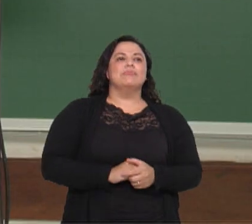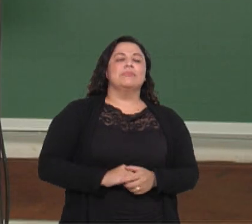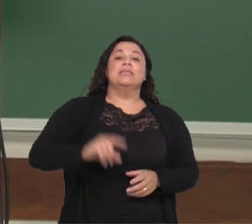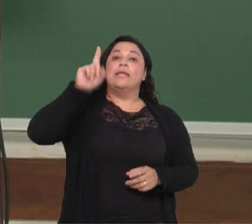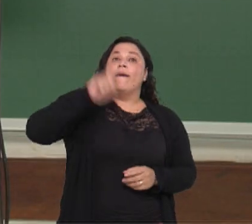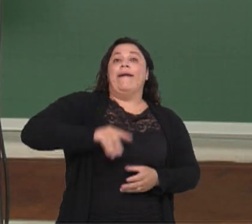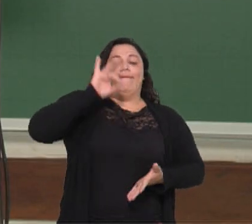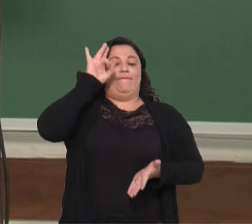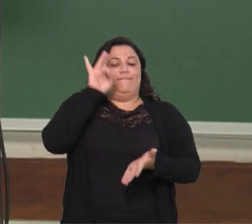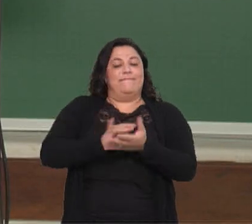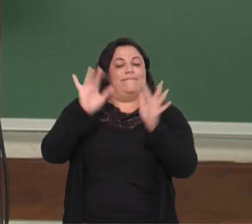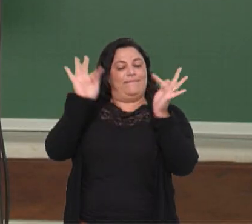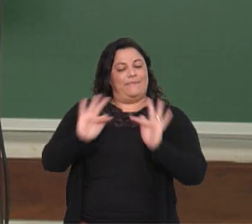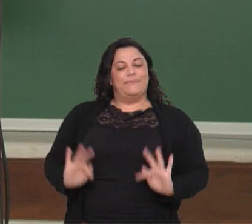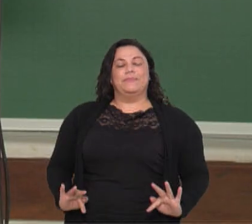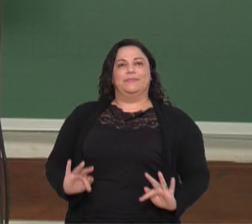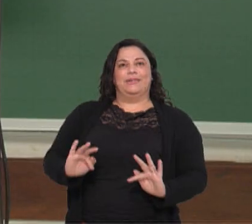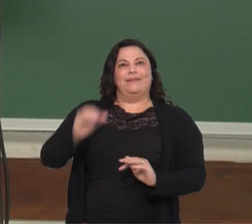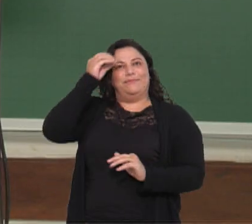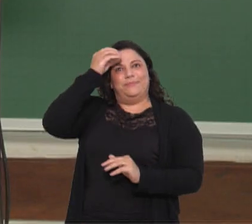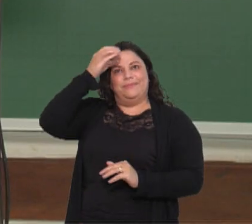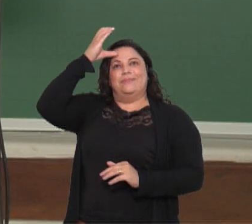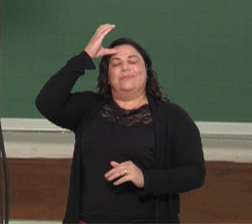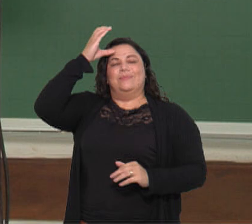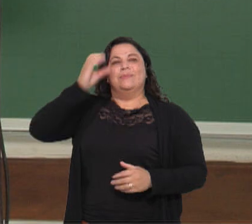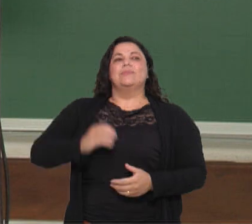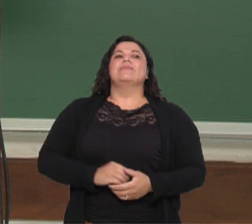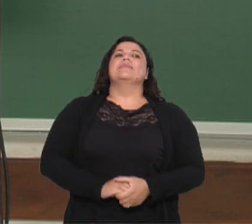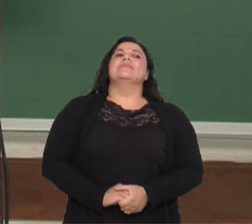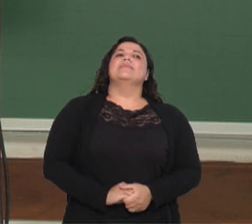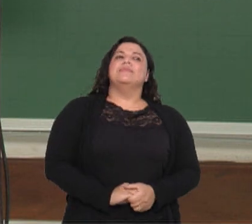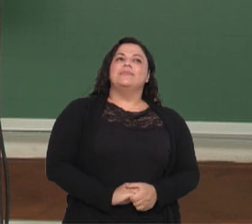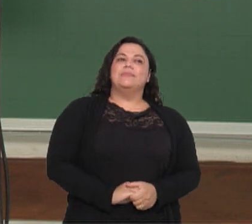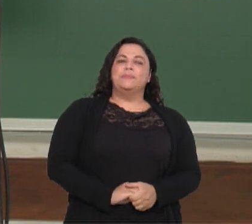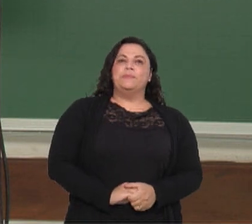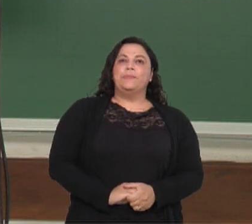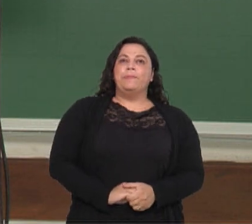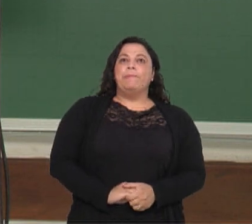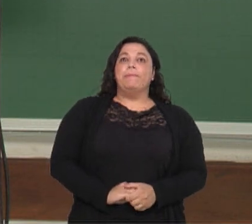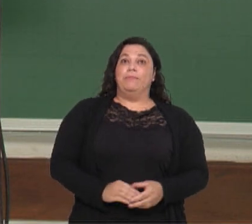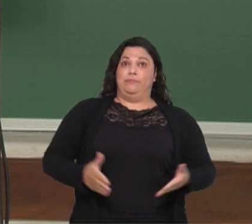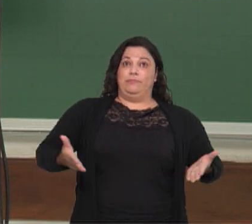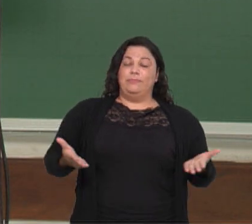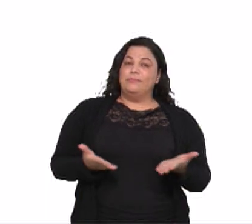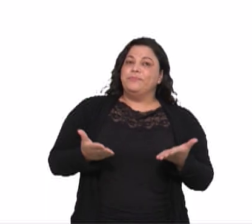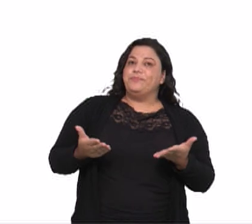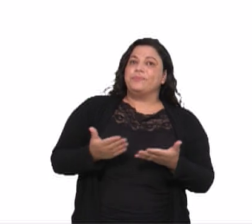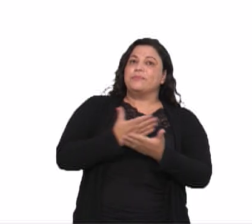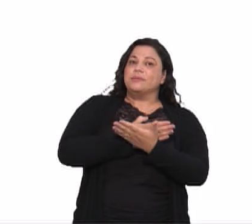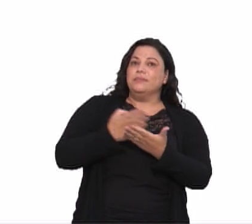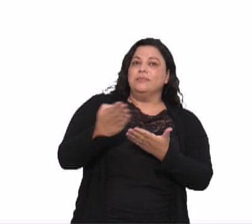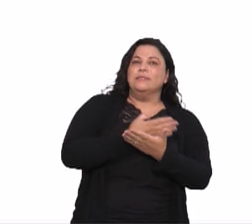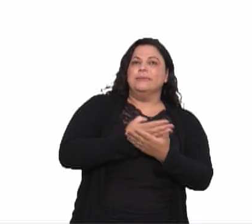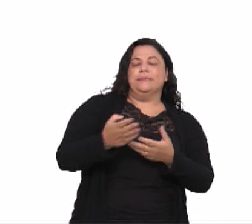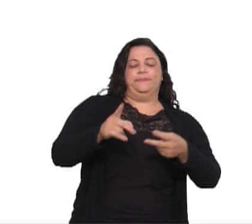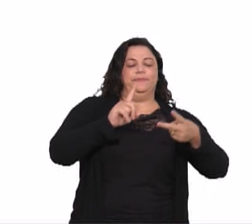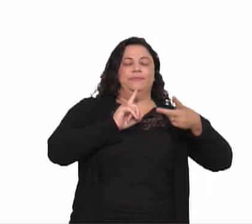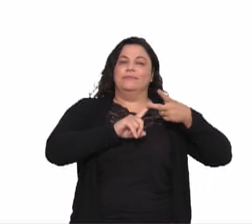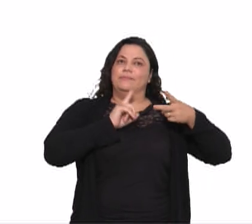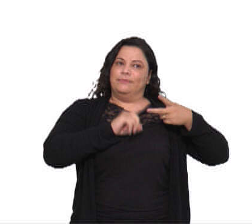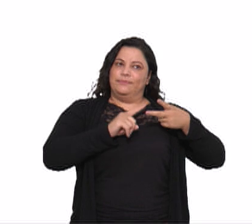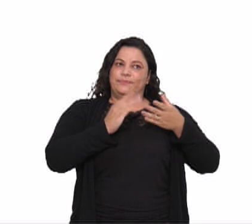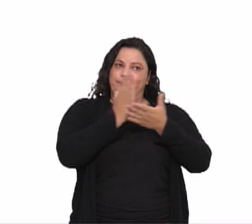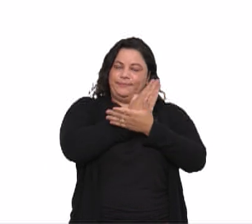verdadeira felicidade vem pelo conhecimento. Aí temos essa revisão do Platão. Aqui começamos a segunda parte da